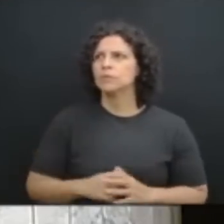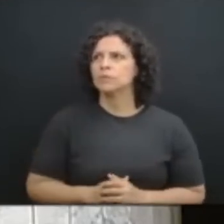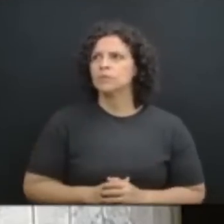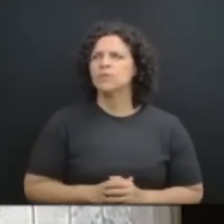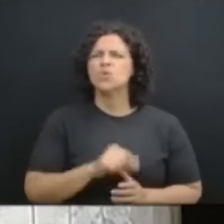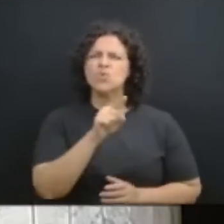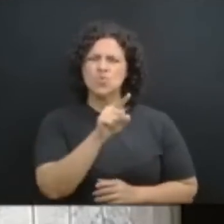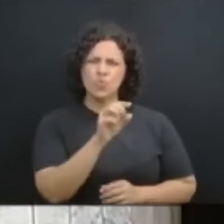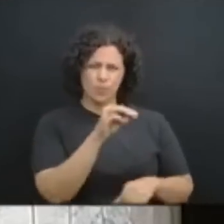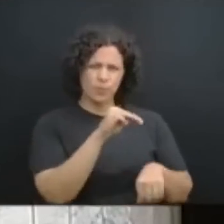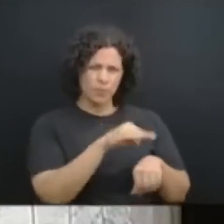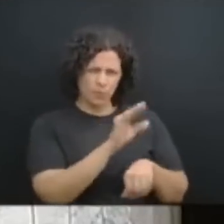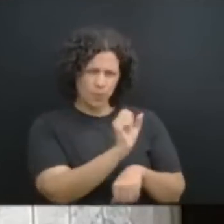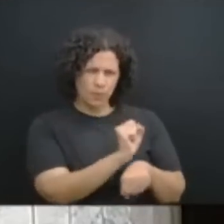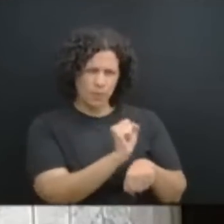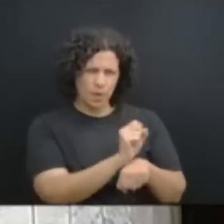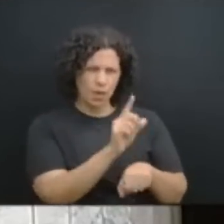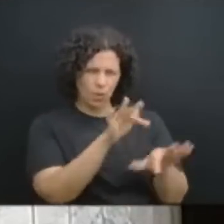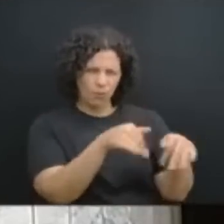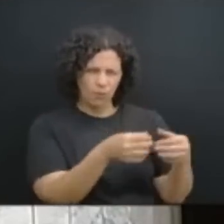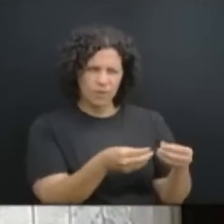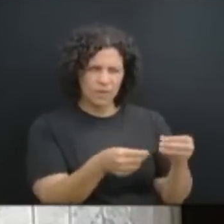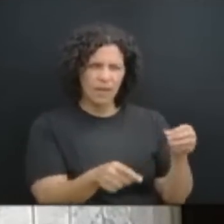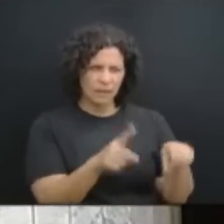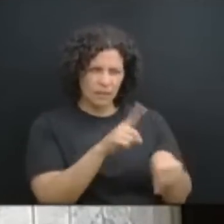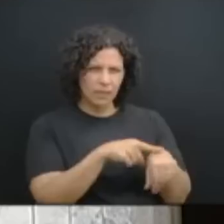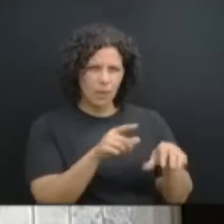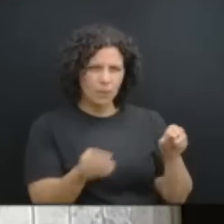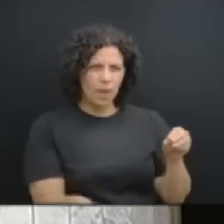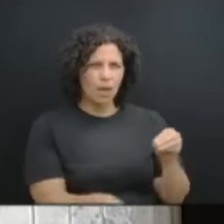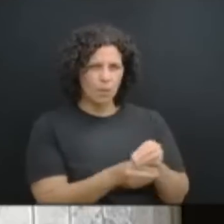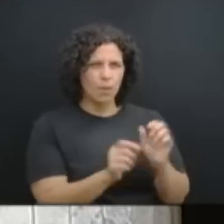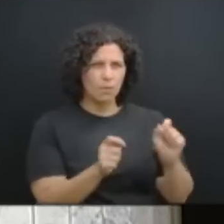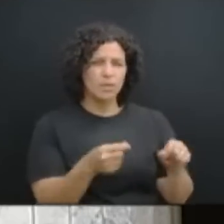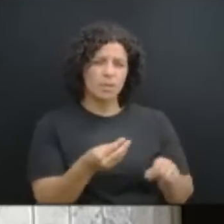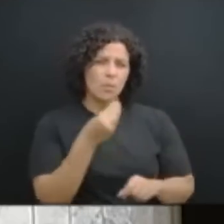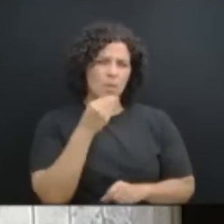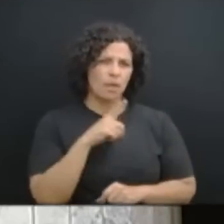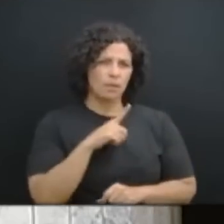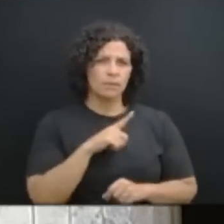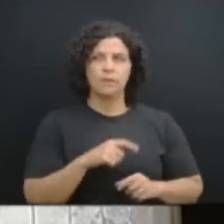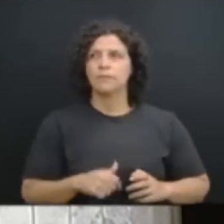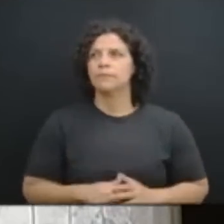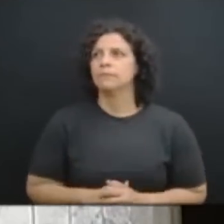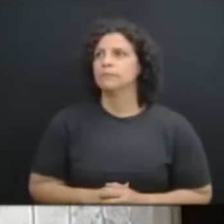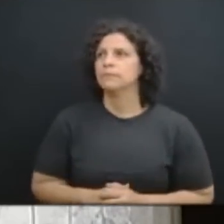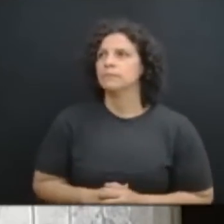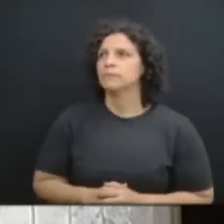Só um segundinho, ao final, se tempo houver, se for oportuno.